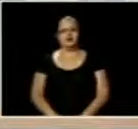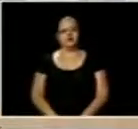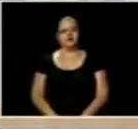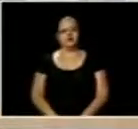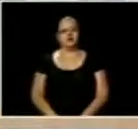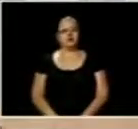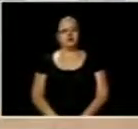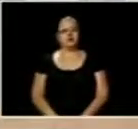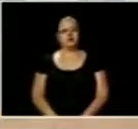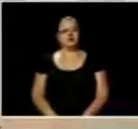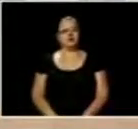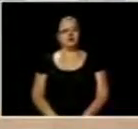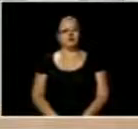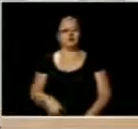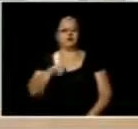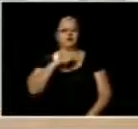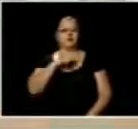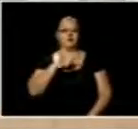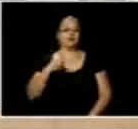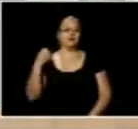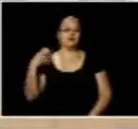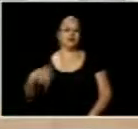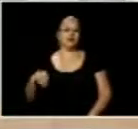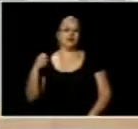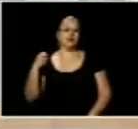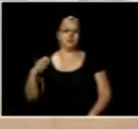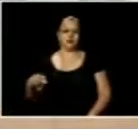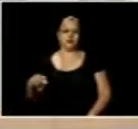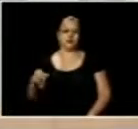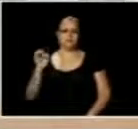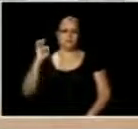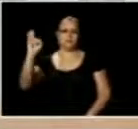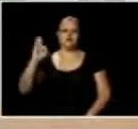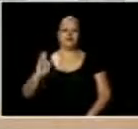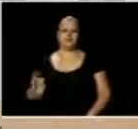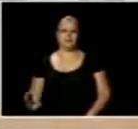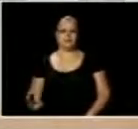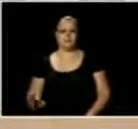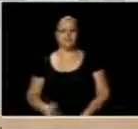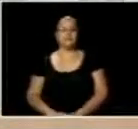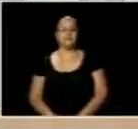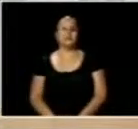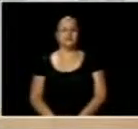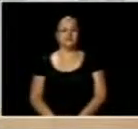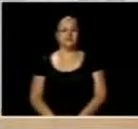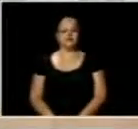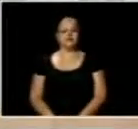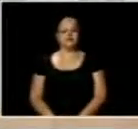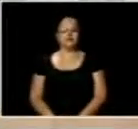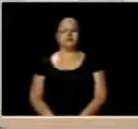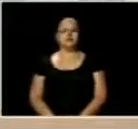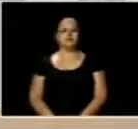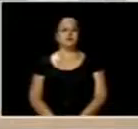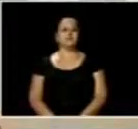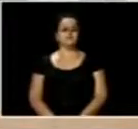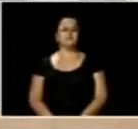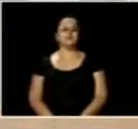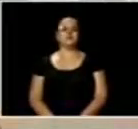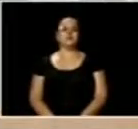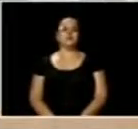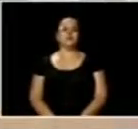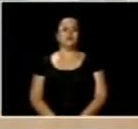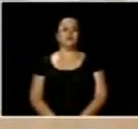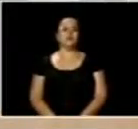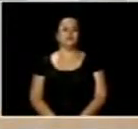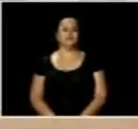ainda 42%. Do que foi empenhado, desses 58% em azul que foi empenhado, olha só,